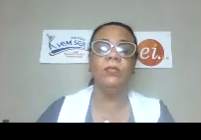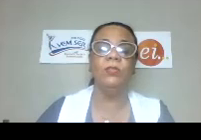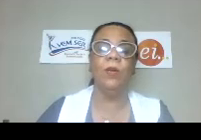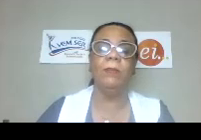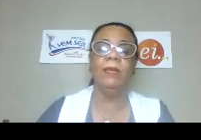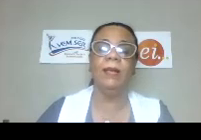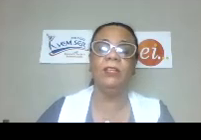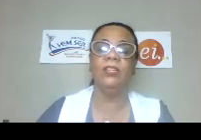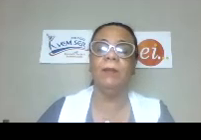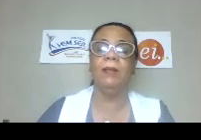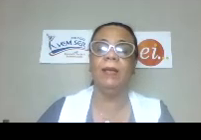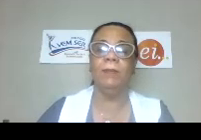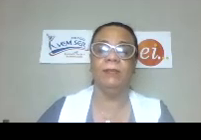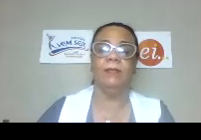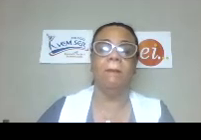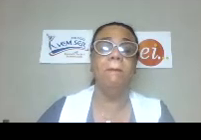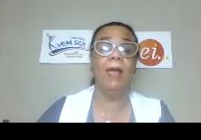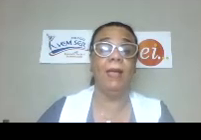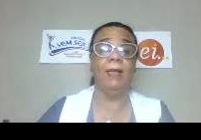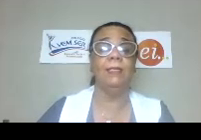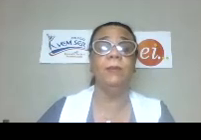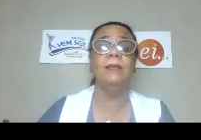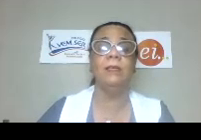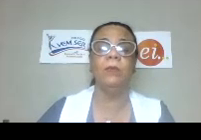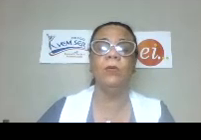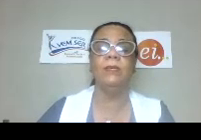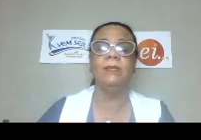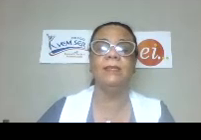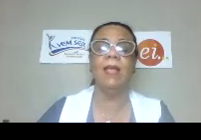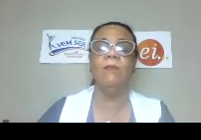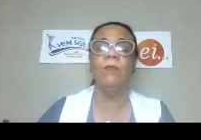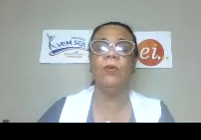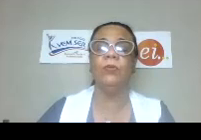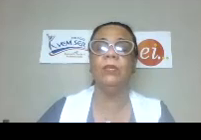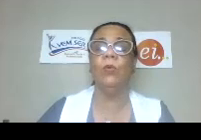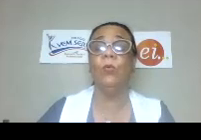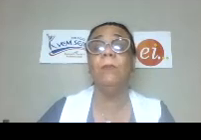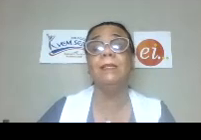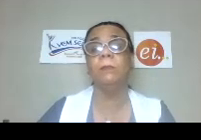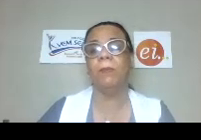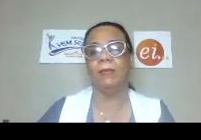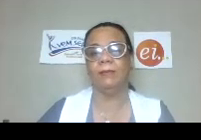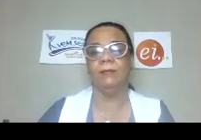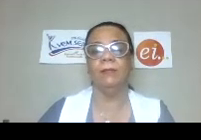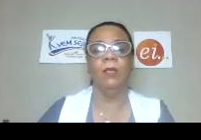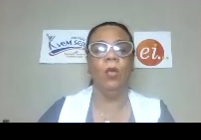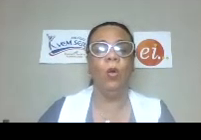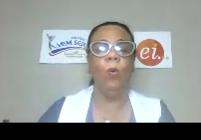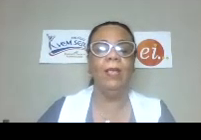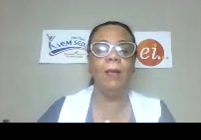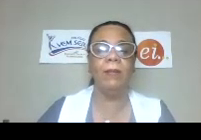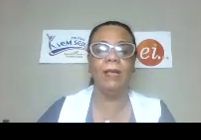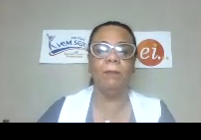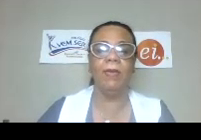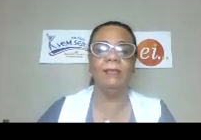Marieta começou a brincar de quebra-cabeça, mas percebeu que estavam faltando algumas peças.